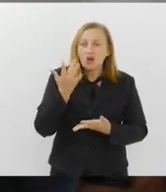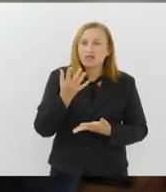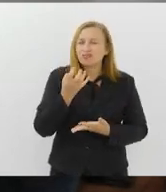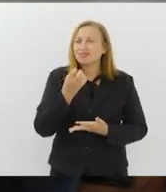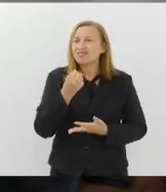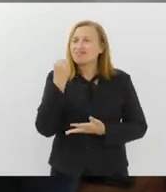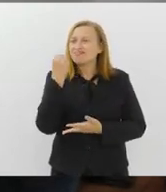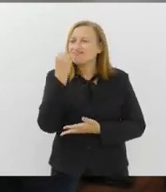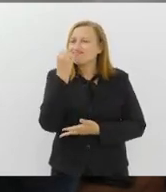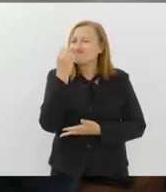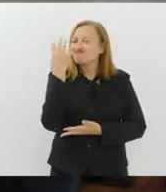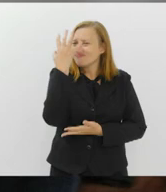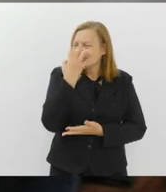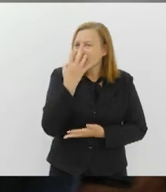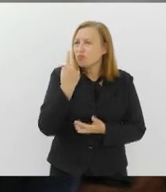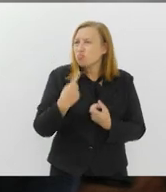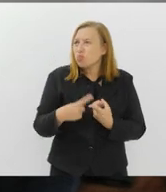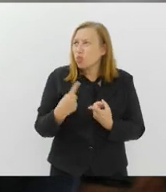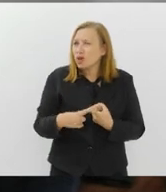grave porque